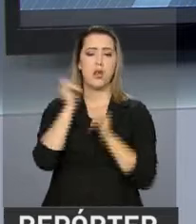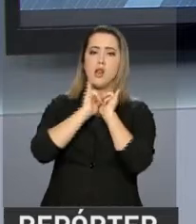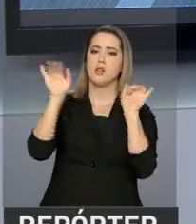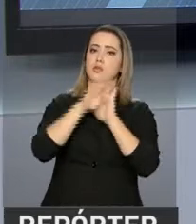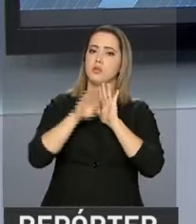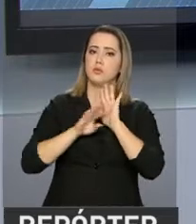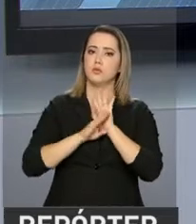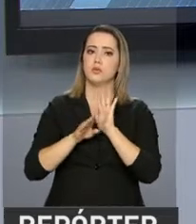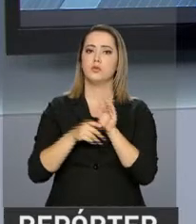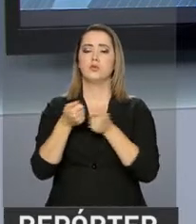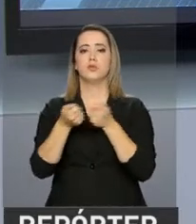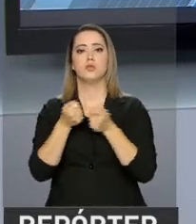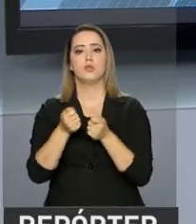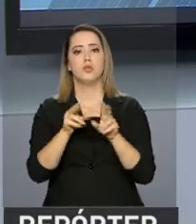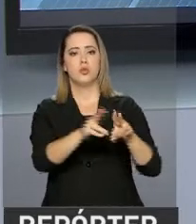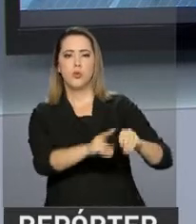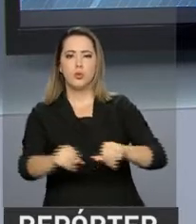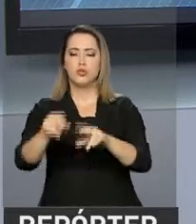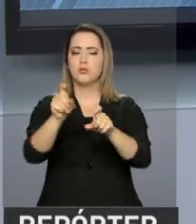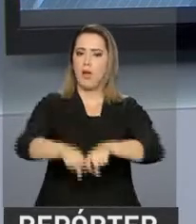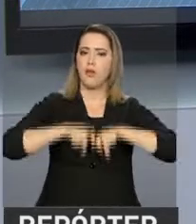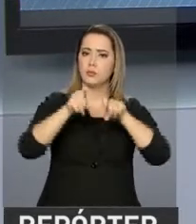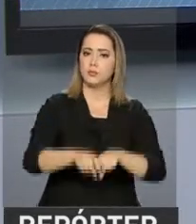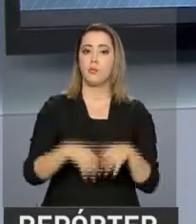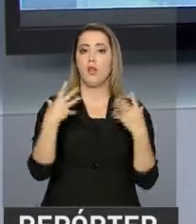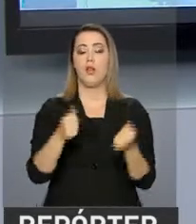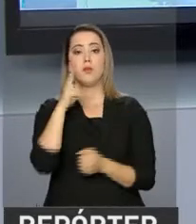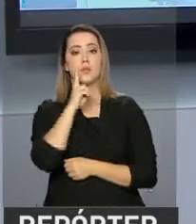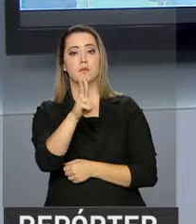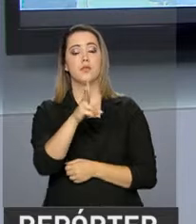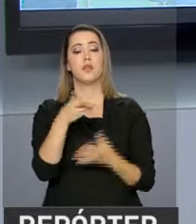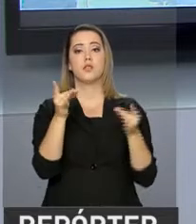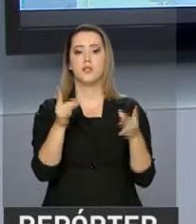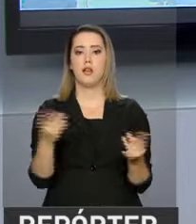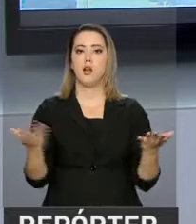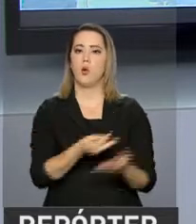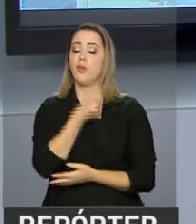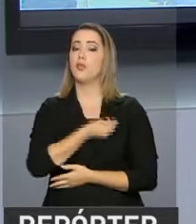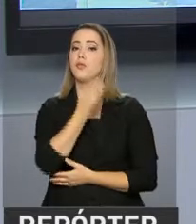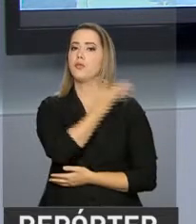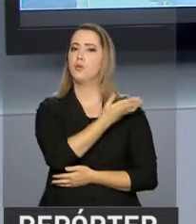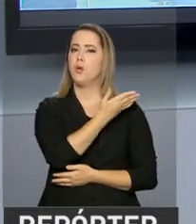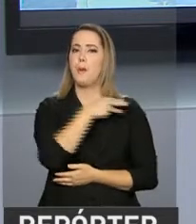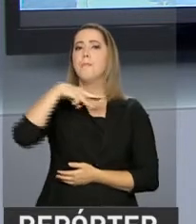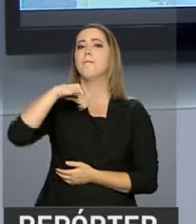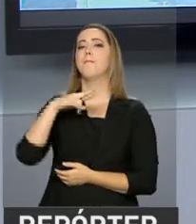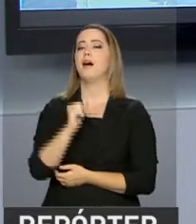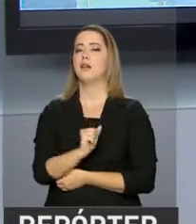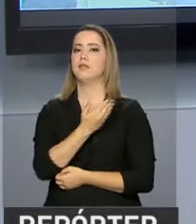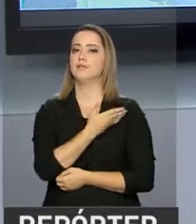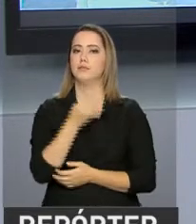lança o Programa Nacional de Regularização Fundiária. Vamos então saber os detalhes ao vivo com a repórter Mara Kenup. Boa tarde,